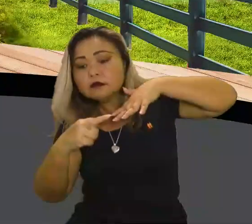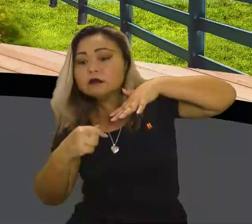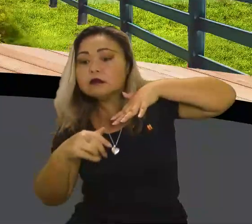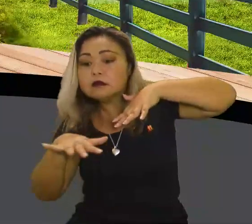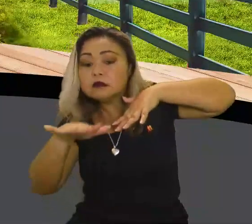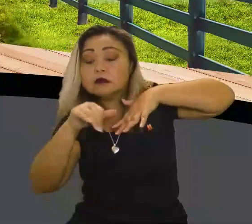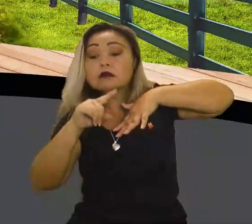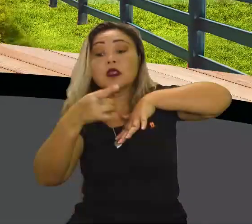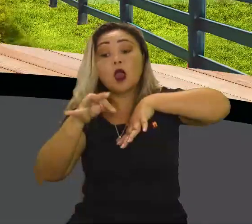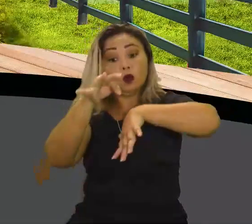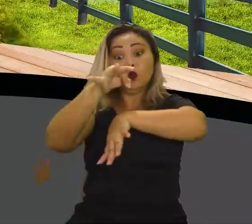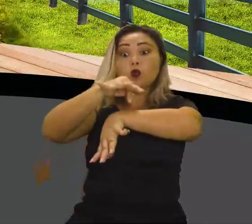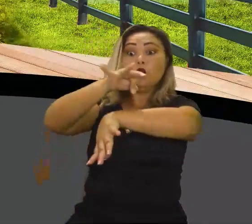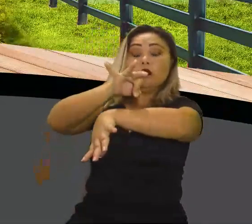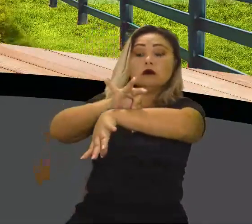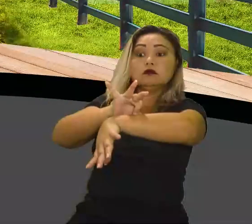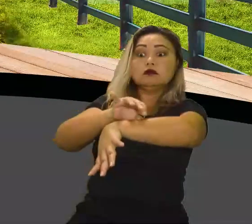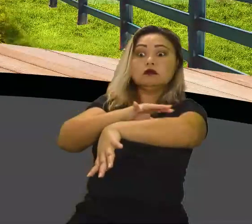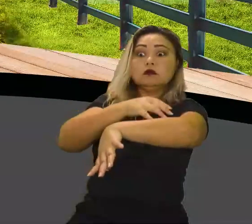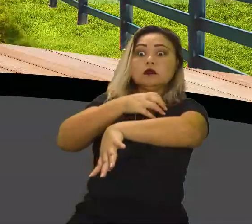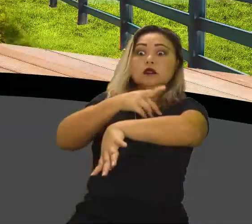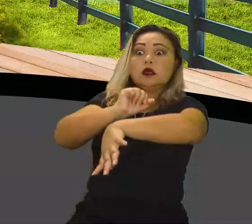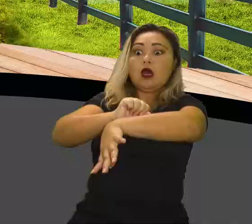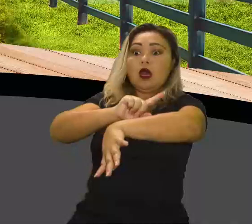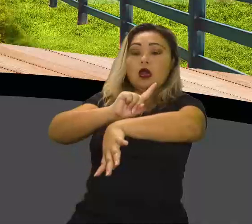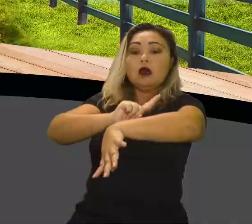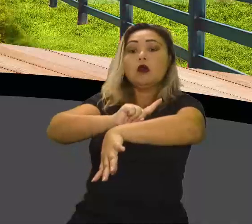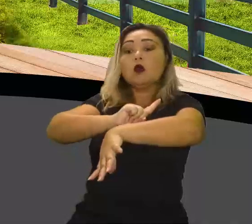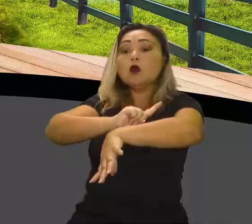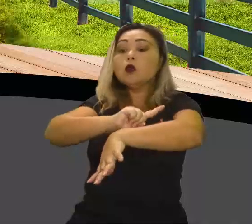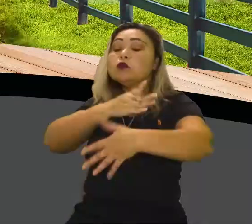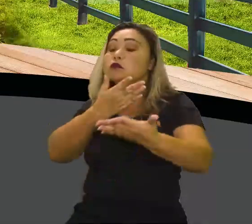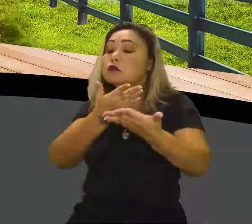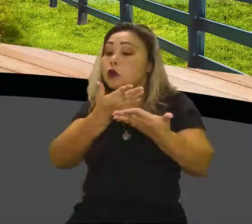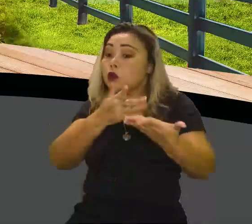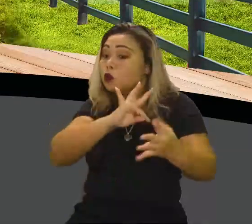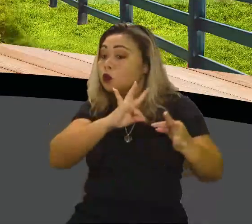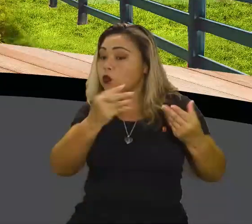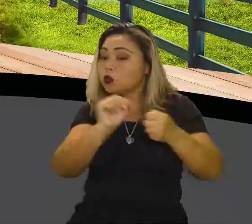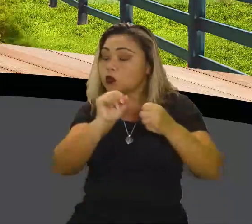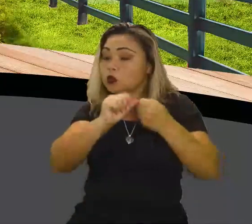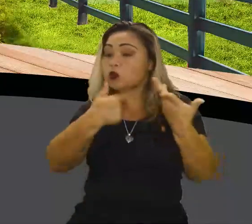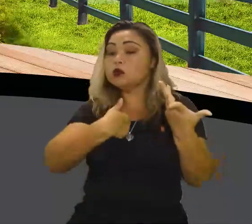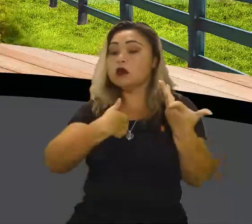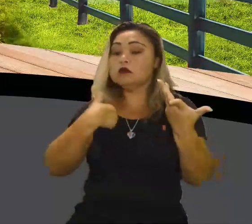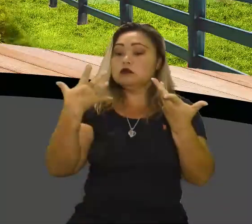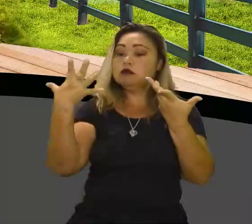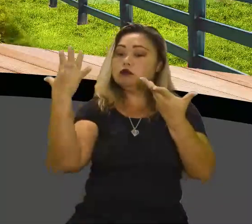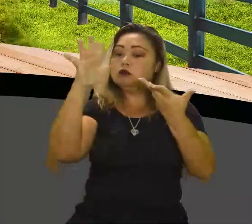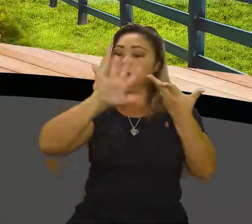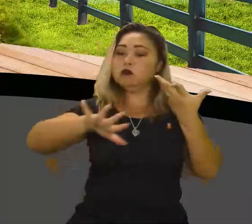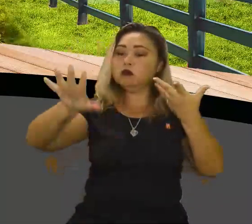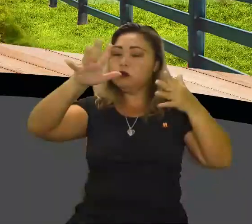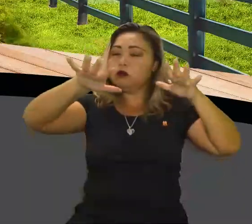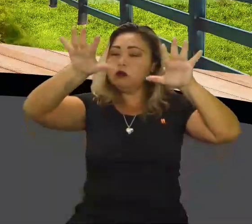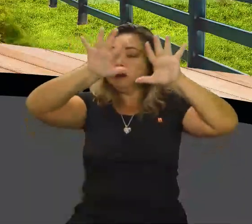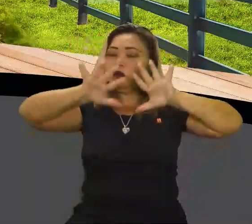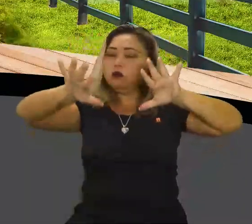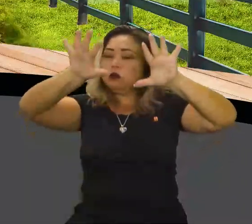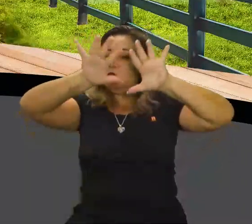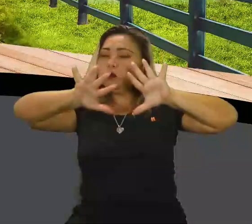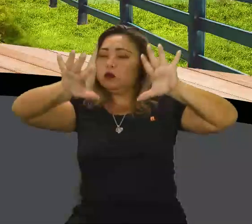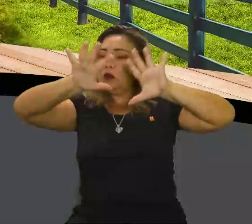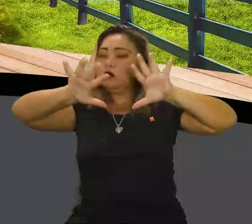não estressar o animal. Por isso que em toda atividade da apicultura, a gente usa o defumador, que é aquela fumaça, mas aquela